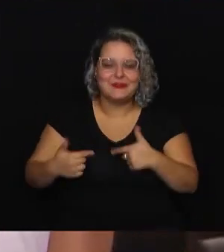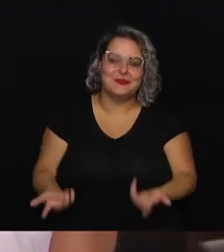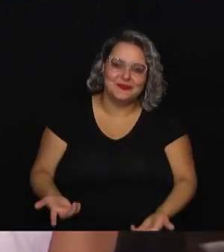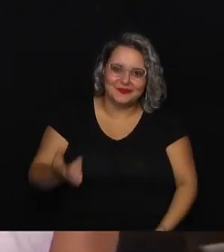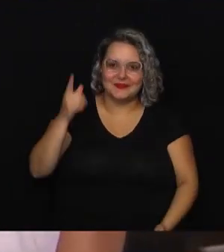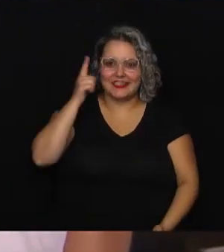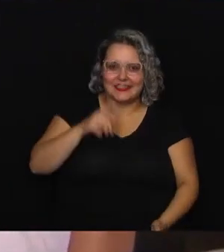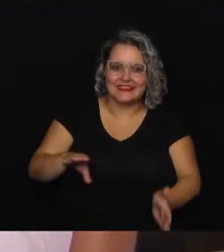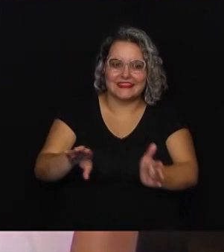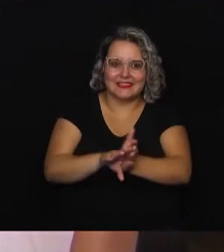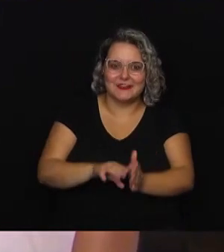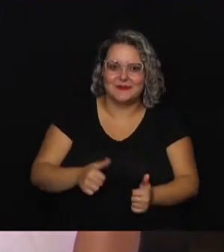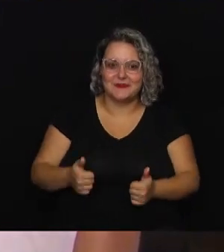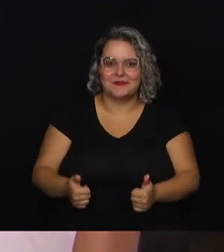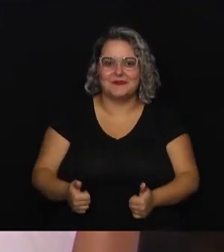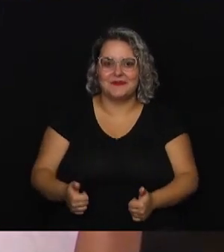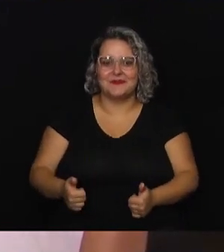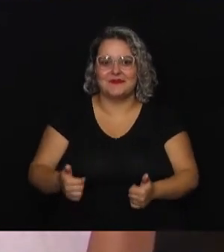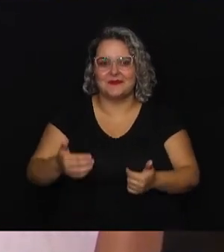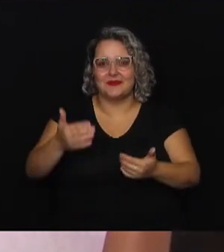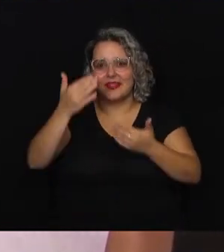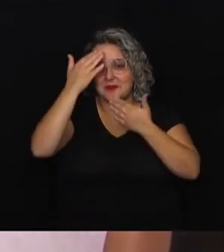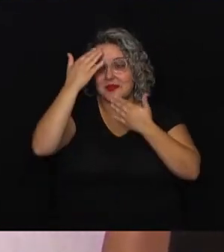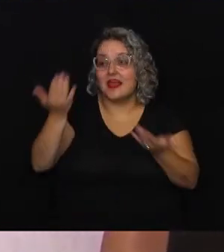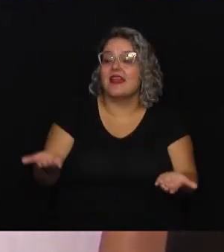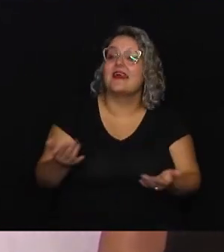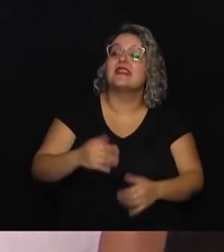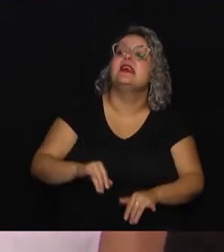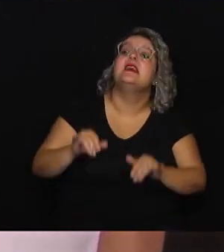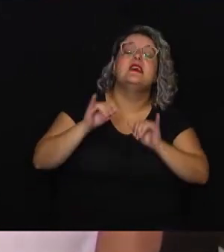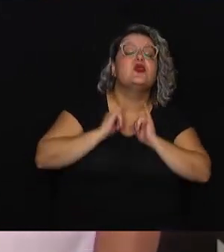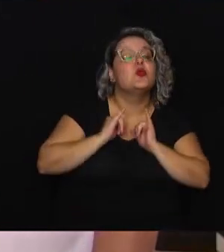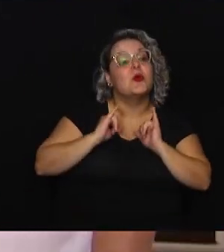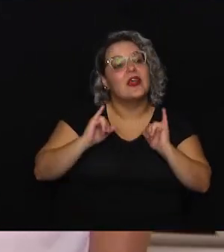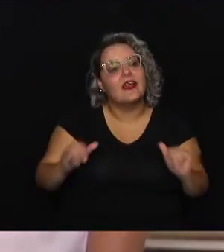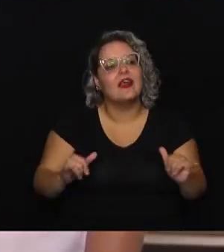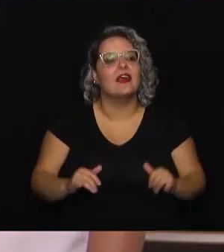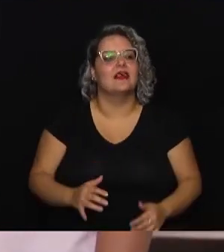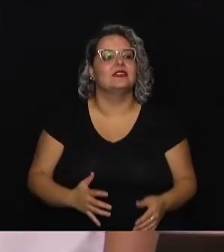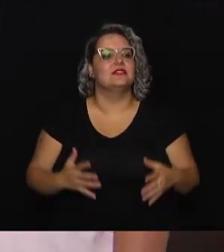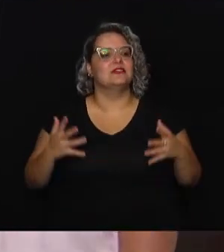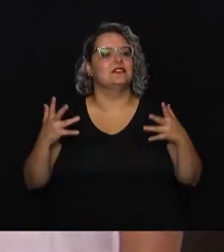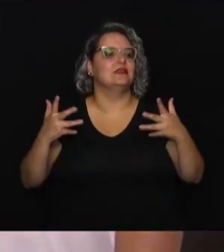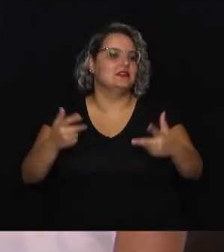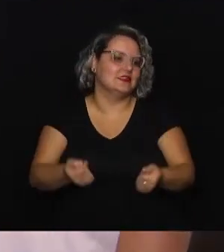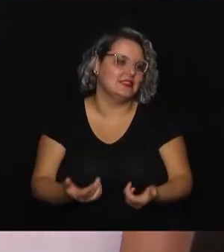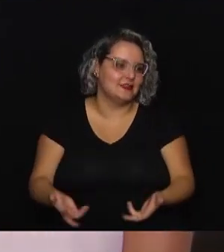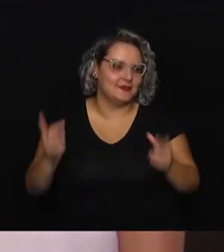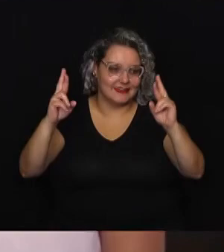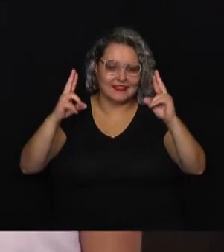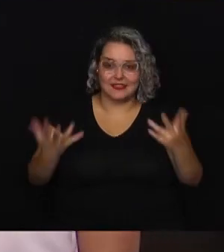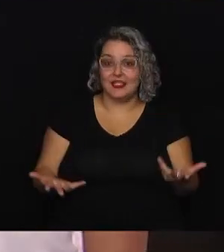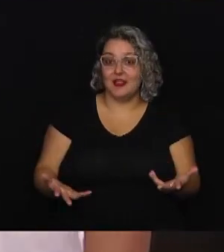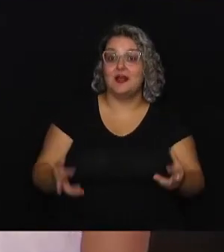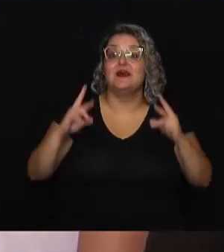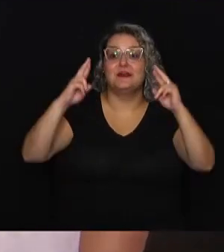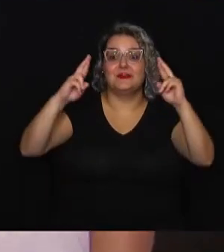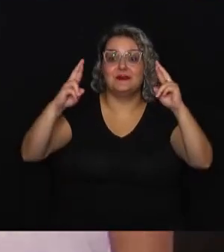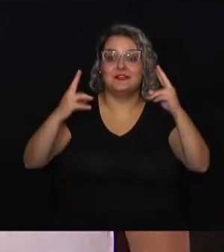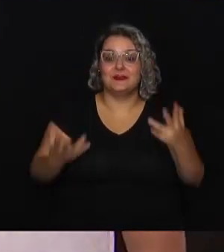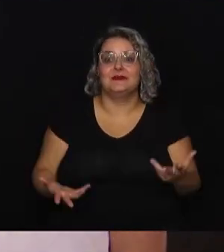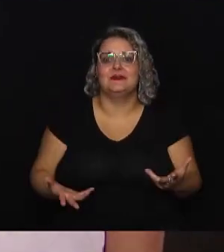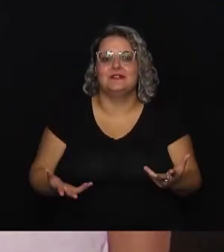de novo. Beleza, e o recado que você deixa para a torcida? Para a torcida esperar um time